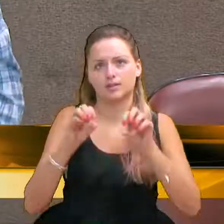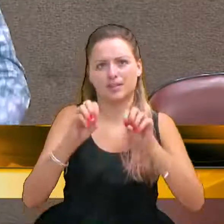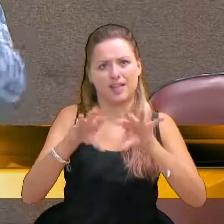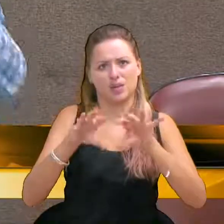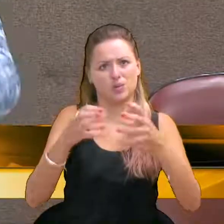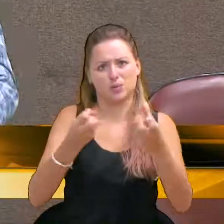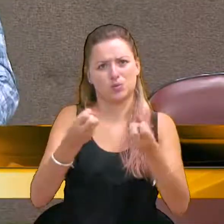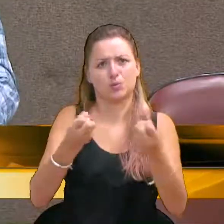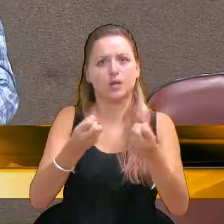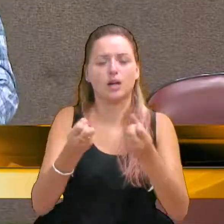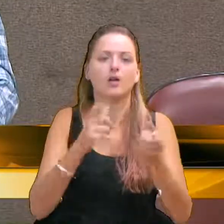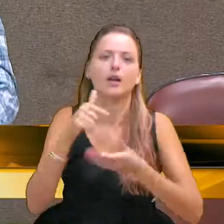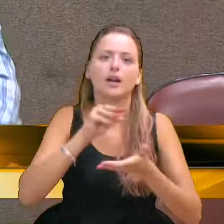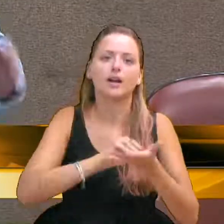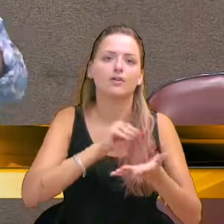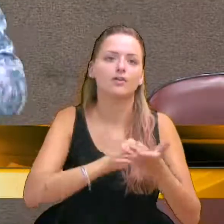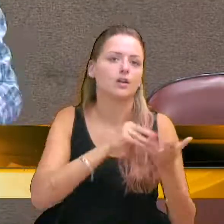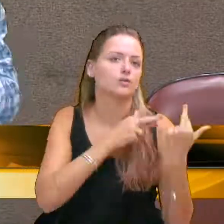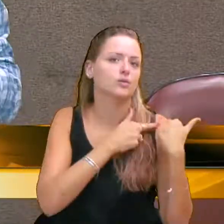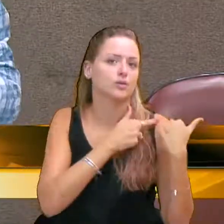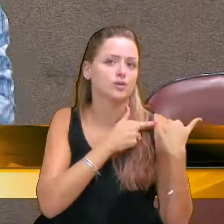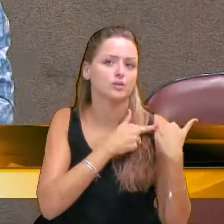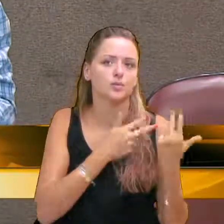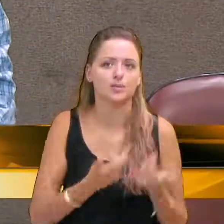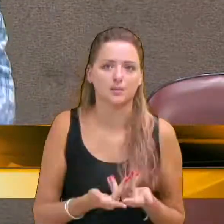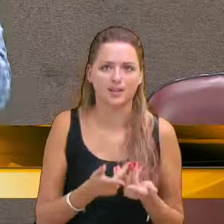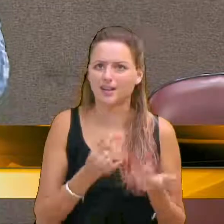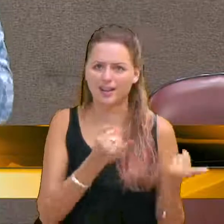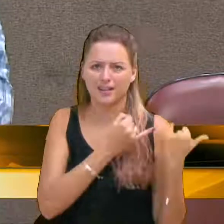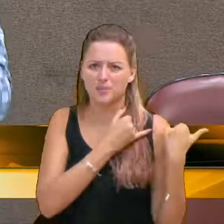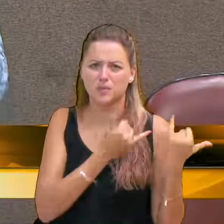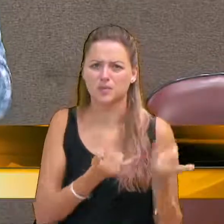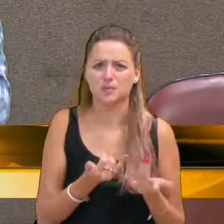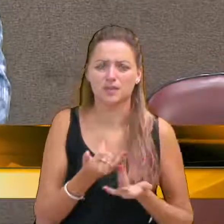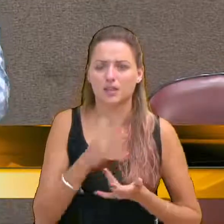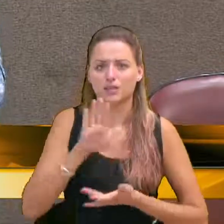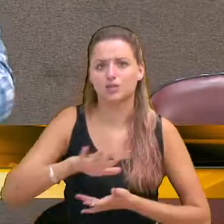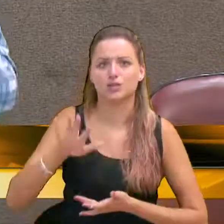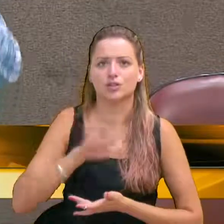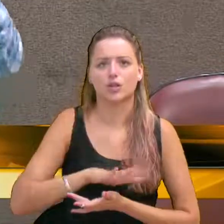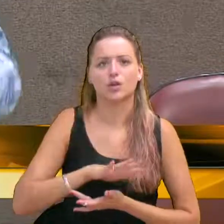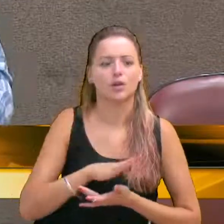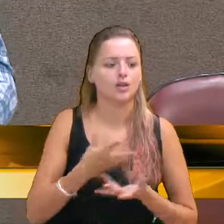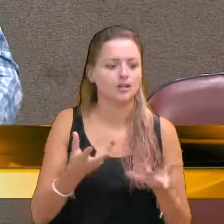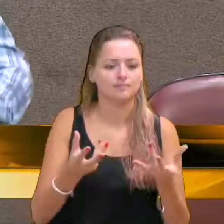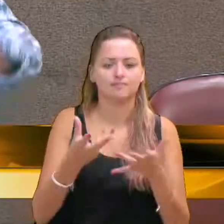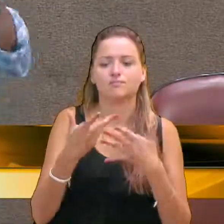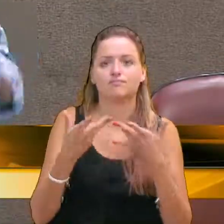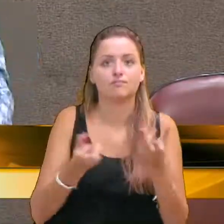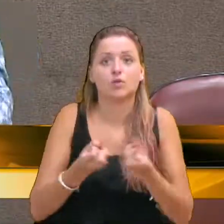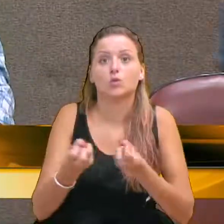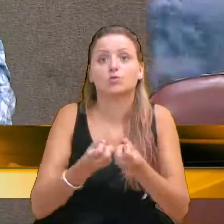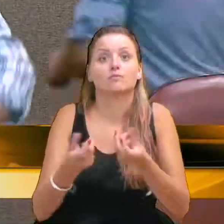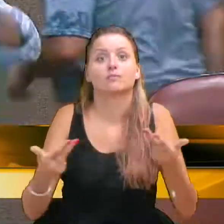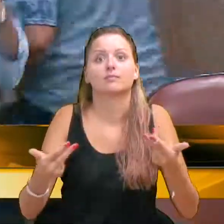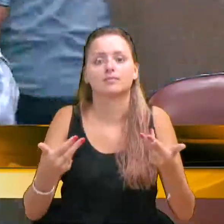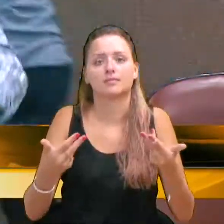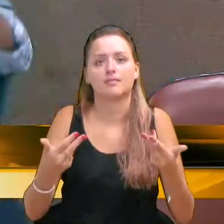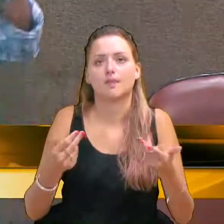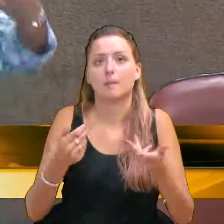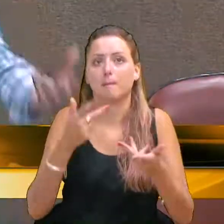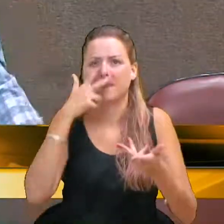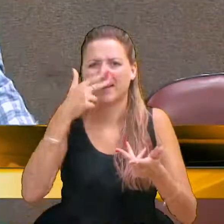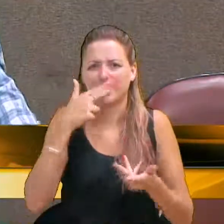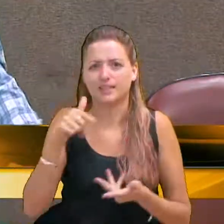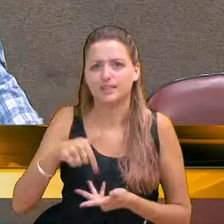Absolutamente nada. Isso é uma irresponsabilidade, uma falta de cultura e de educação do trânsito na qual o brasileiro parece que